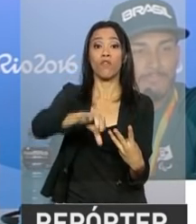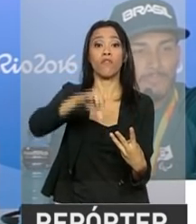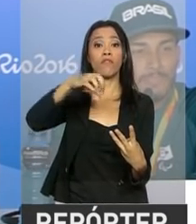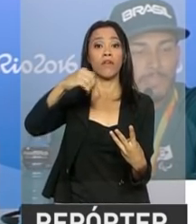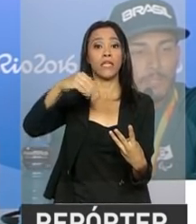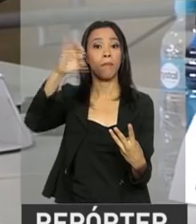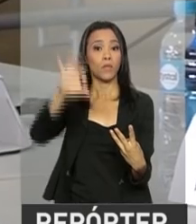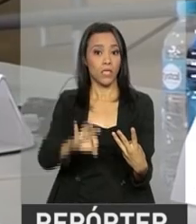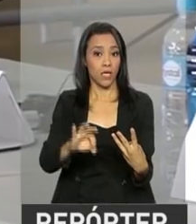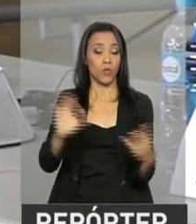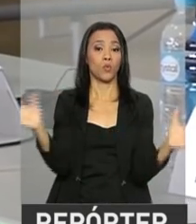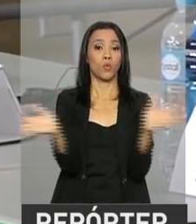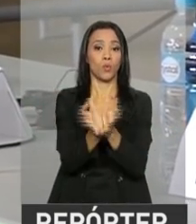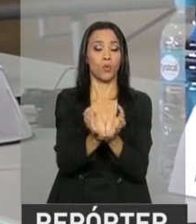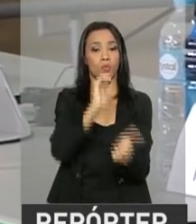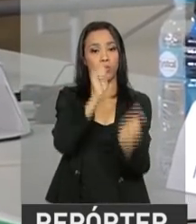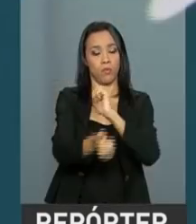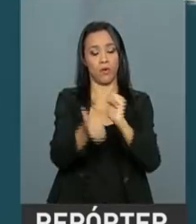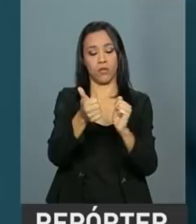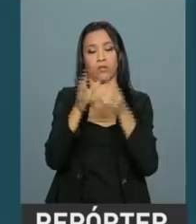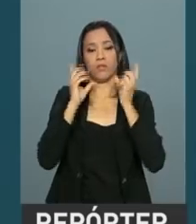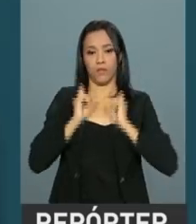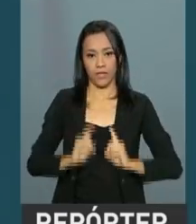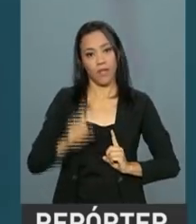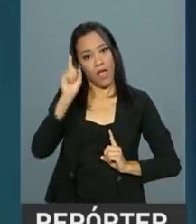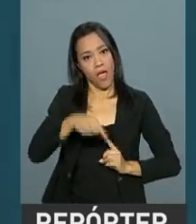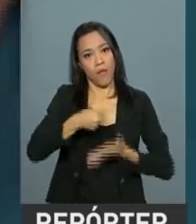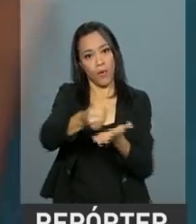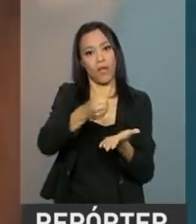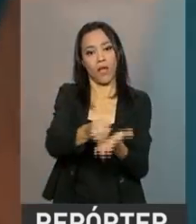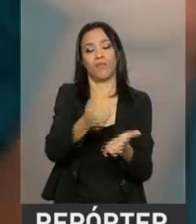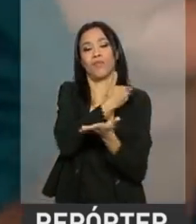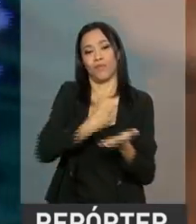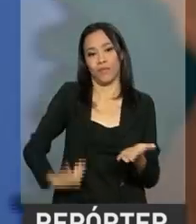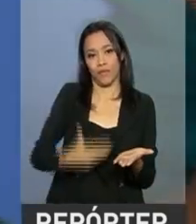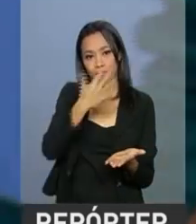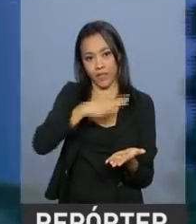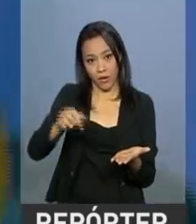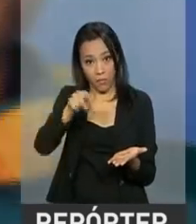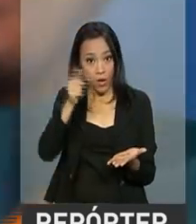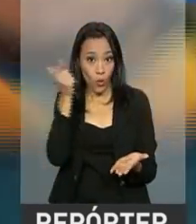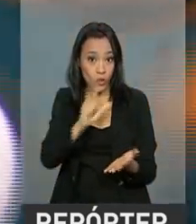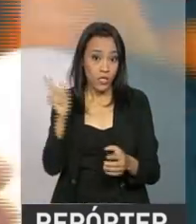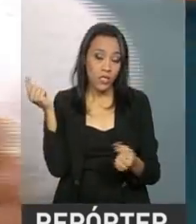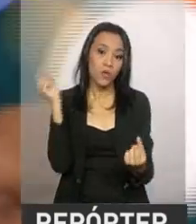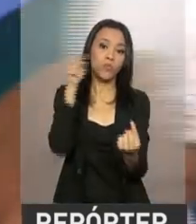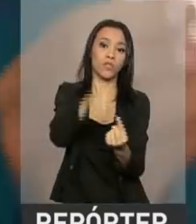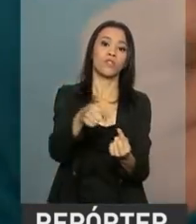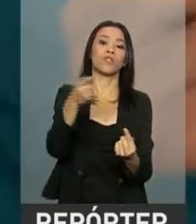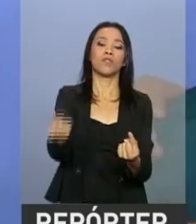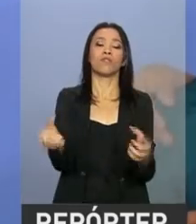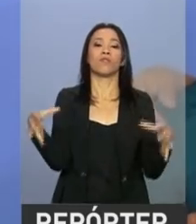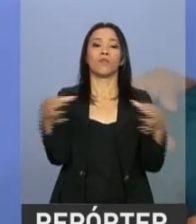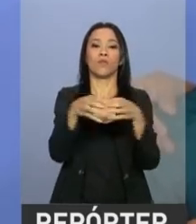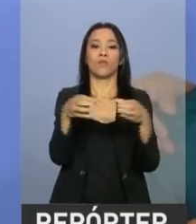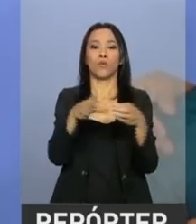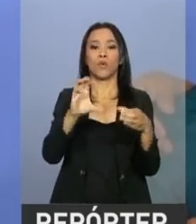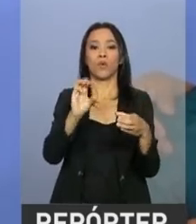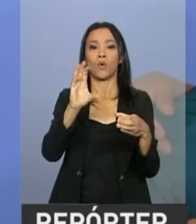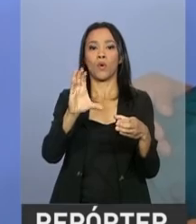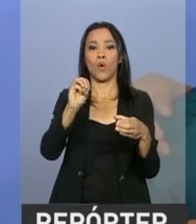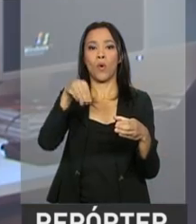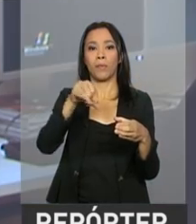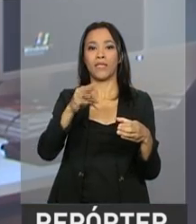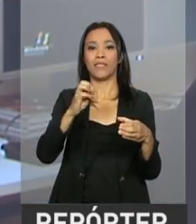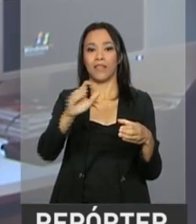Jogos Paralímpicos é apoiada pelo programa. Auxílio que conta para alcançar a meta do Comitê Paralímpico. Pódio todo